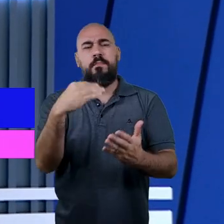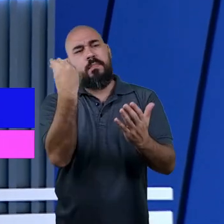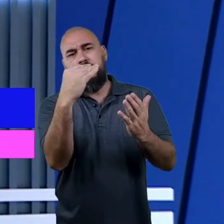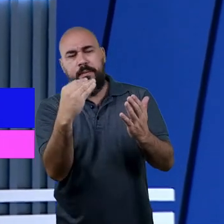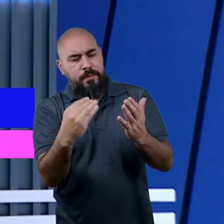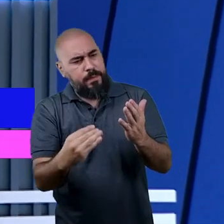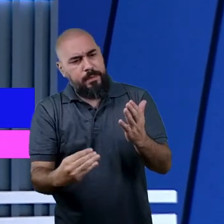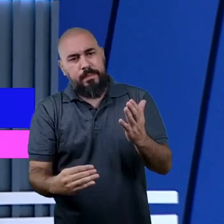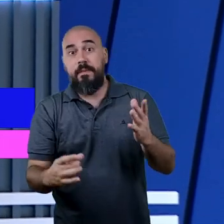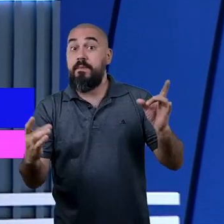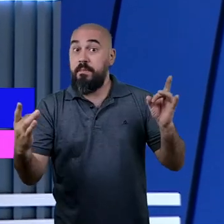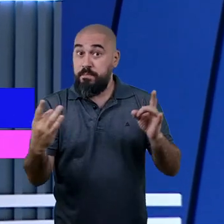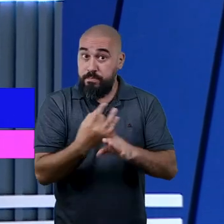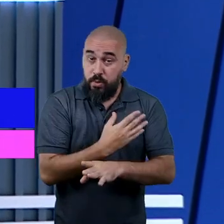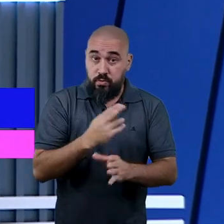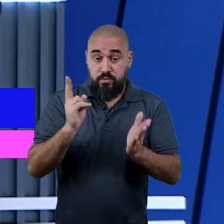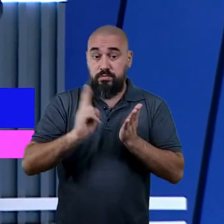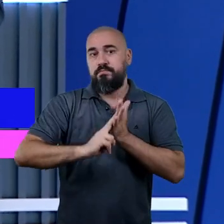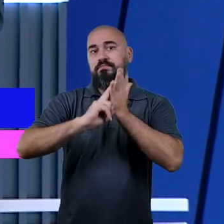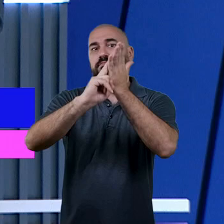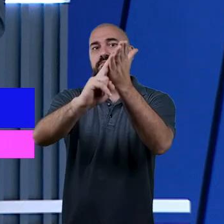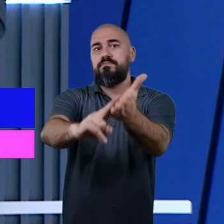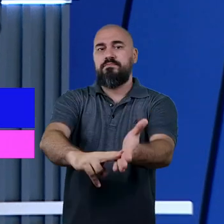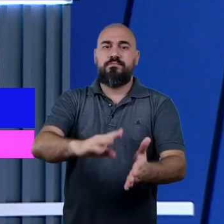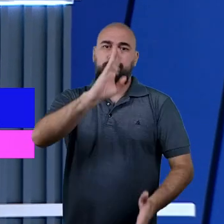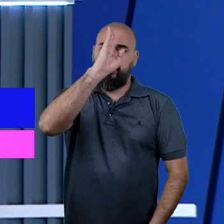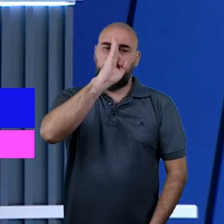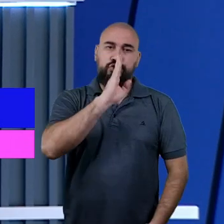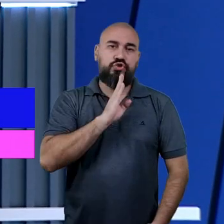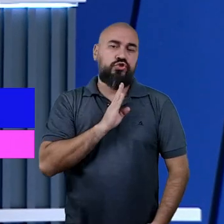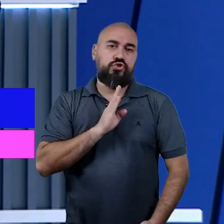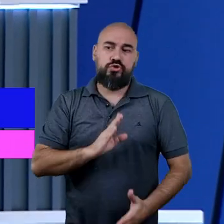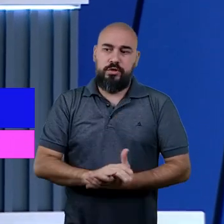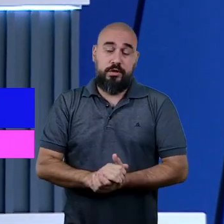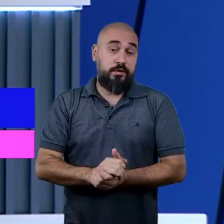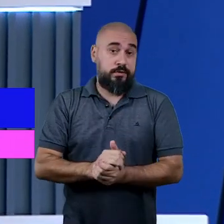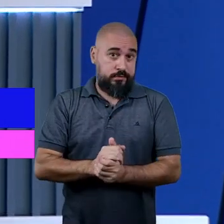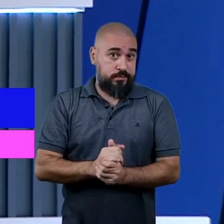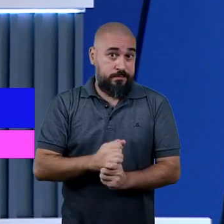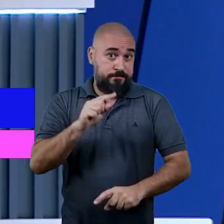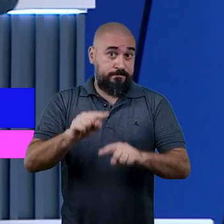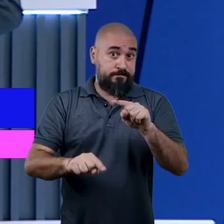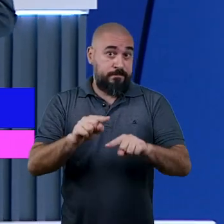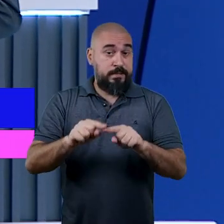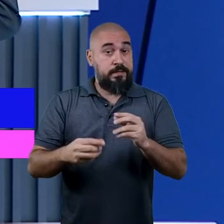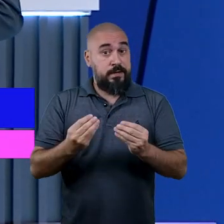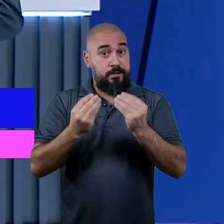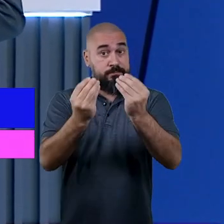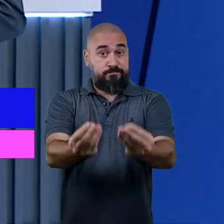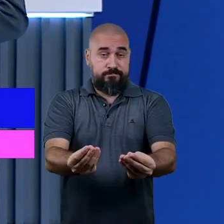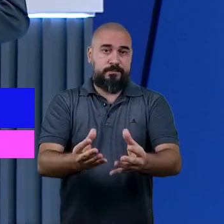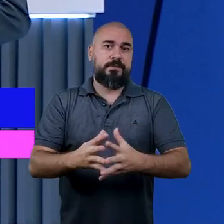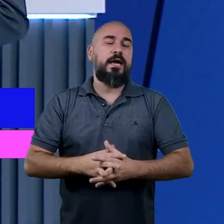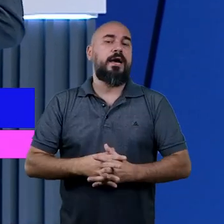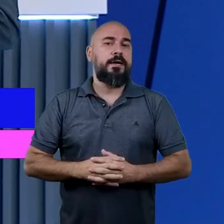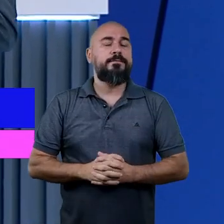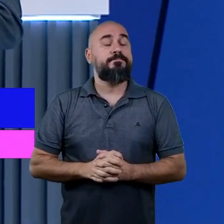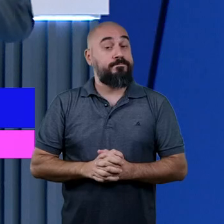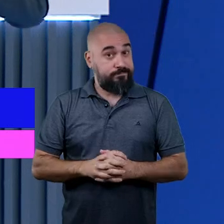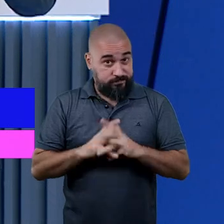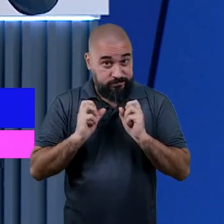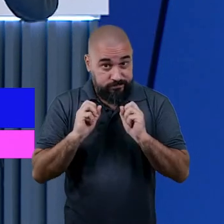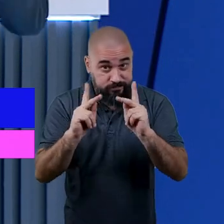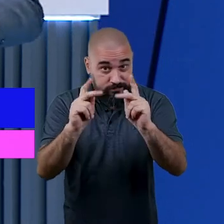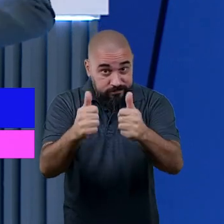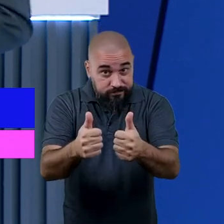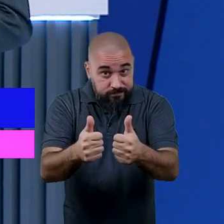então será um aluno da nossa Escola Bíblica e nós vamos enviar esse material gratuitamente para você, tá bom? Então tá aí